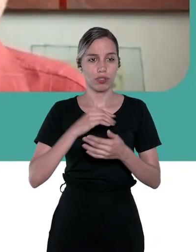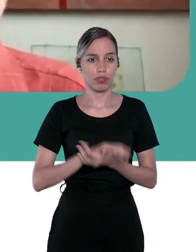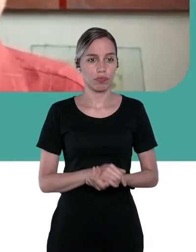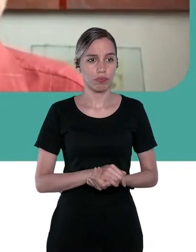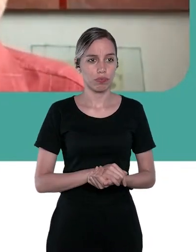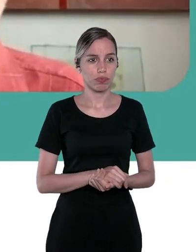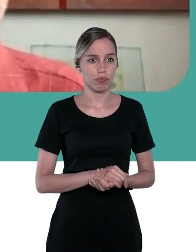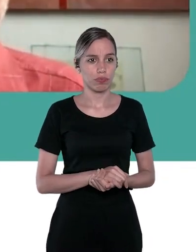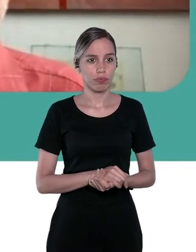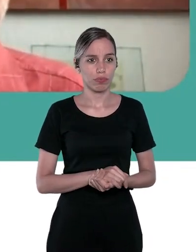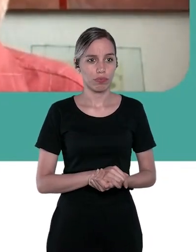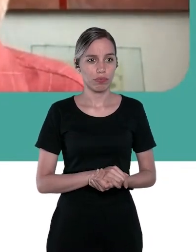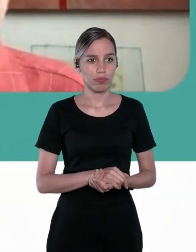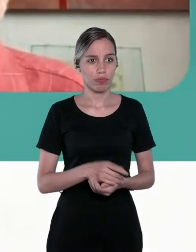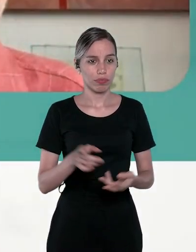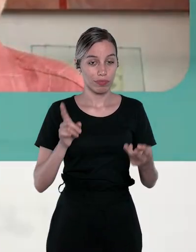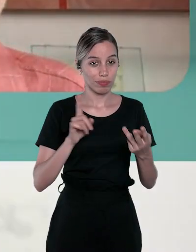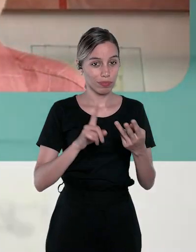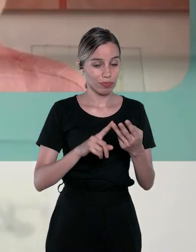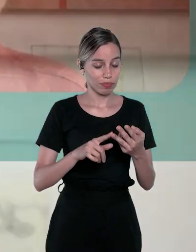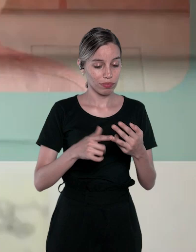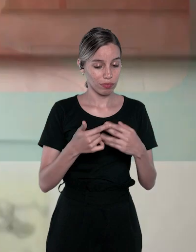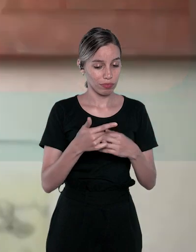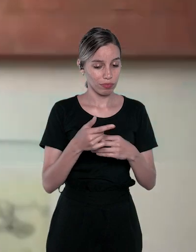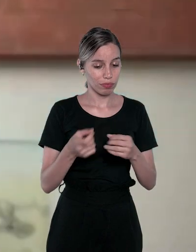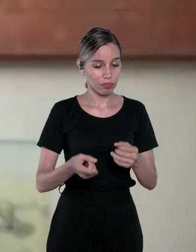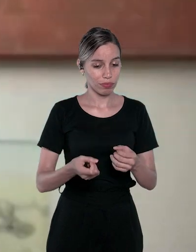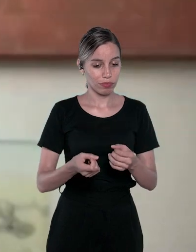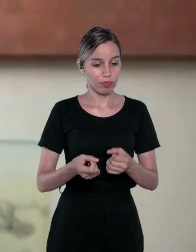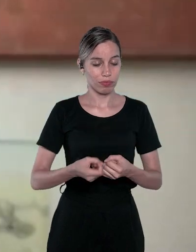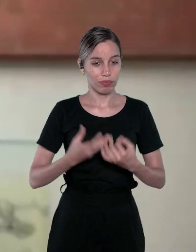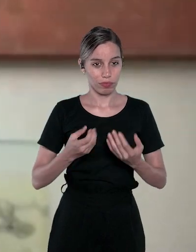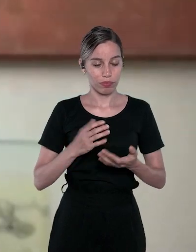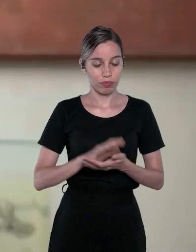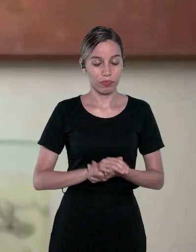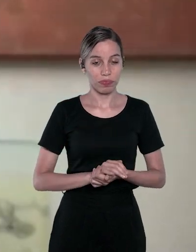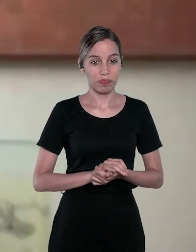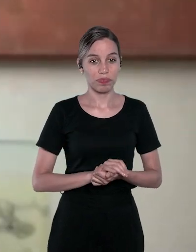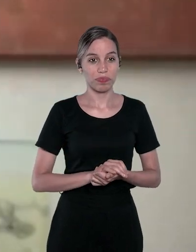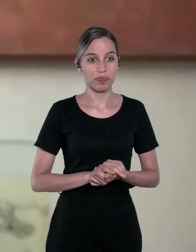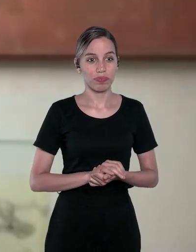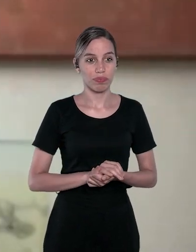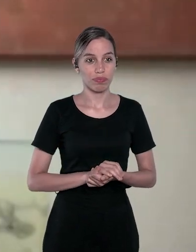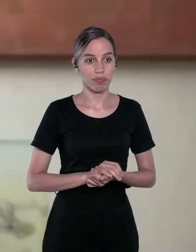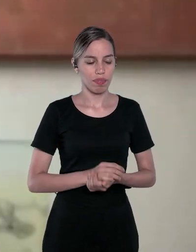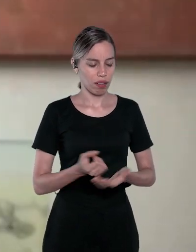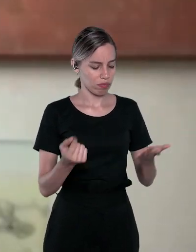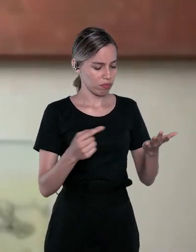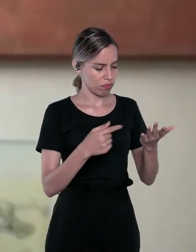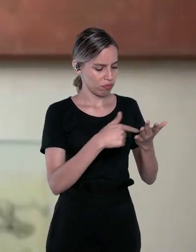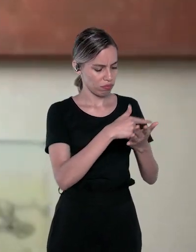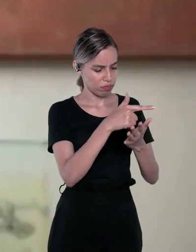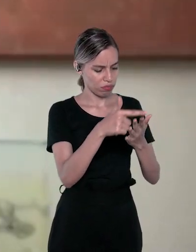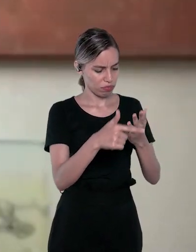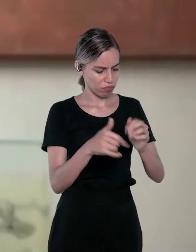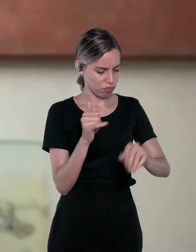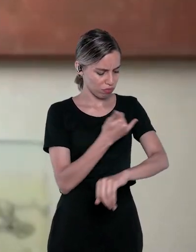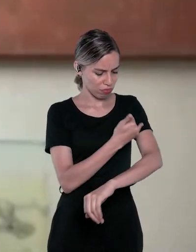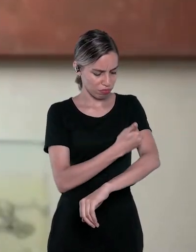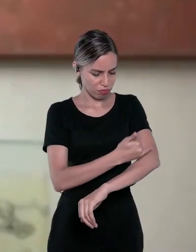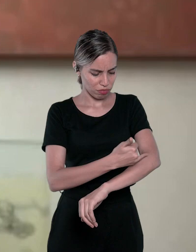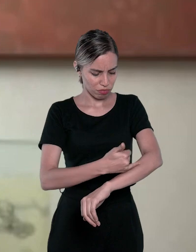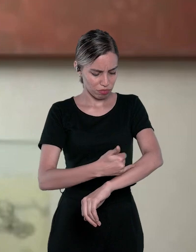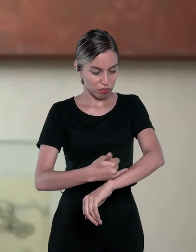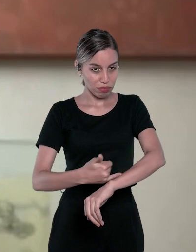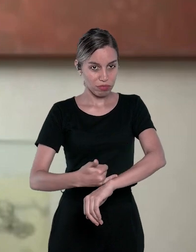Contraste da mão sobre a toalha, nervosa arquitetura de nódulos, entalhe de sensível tatuagem.